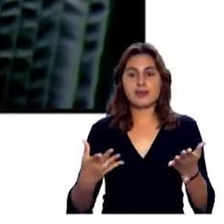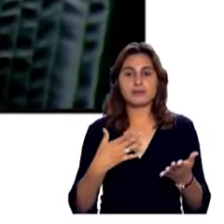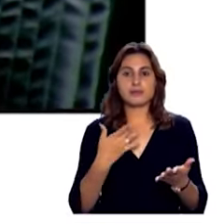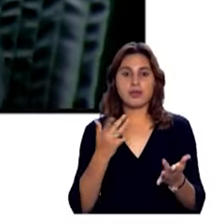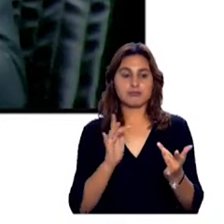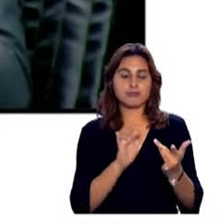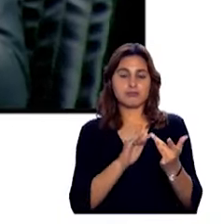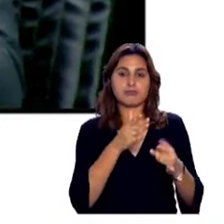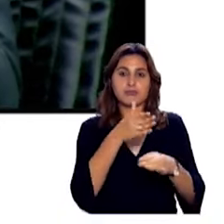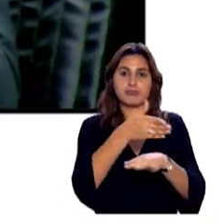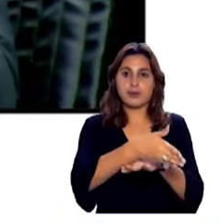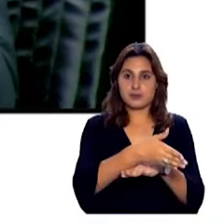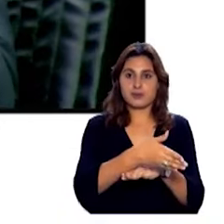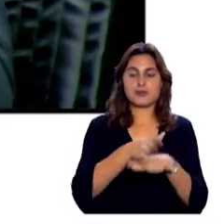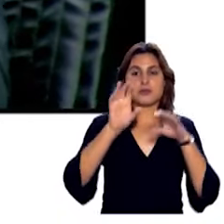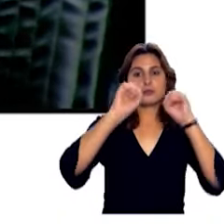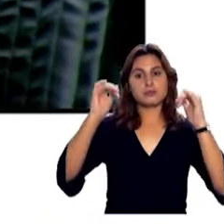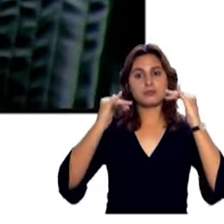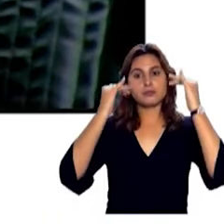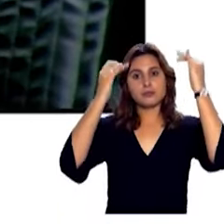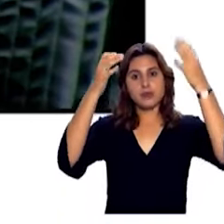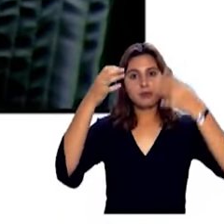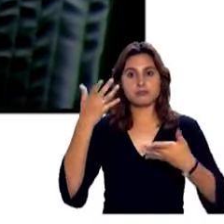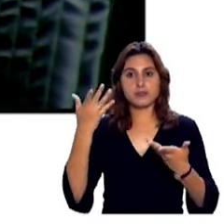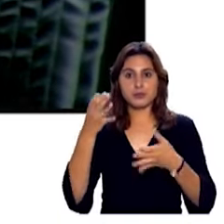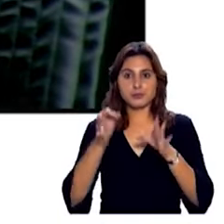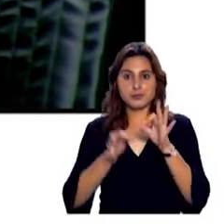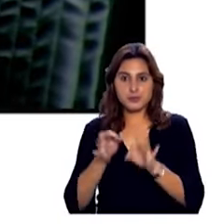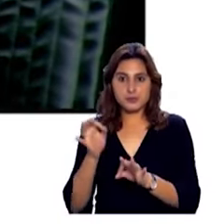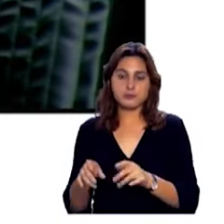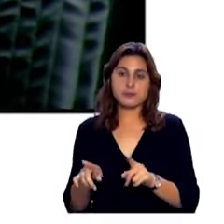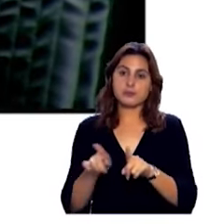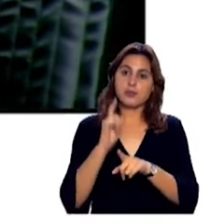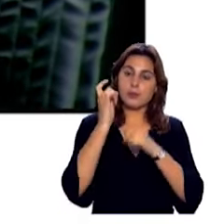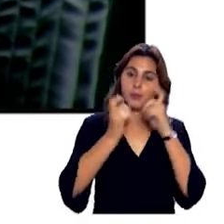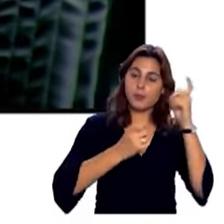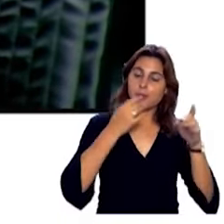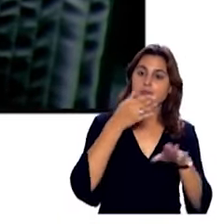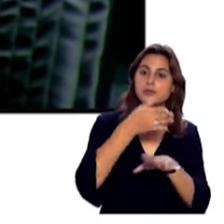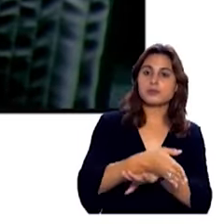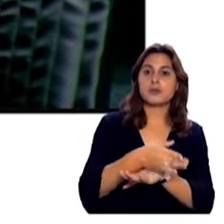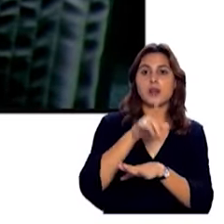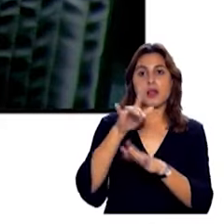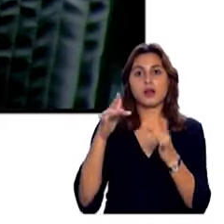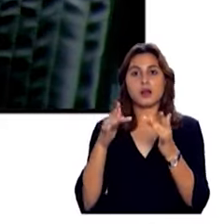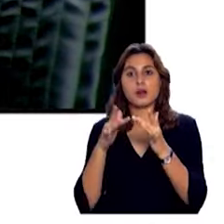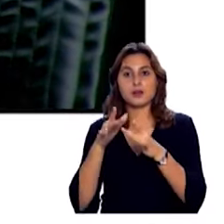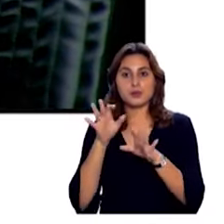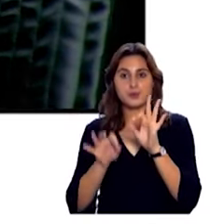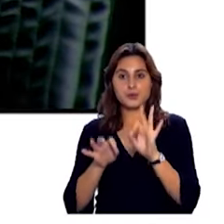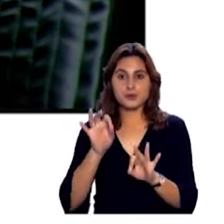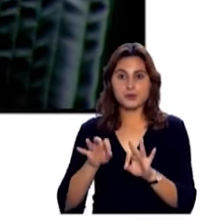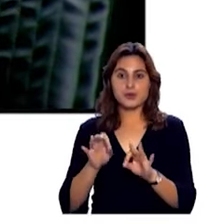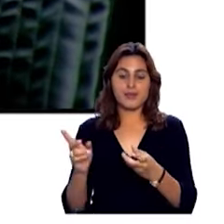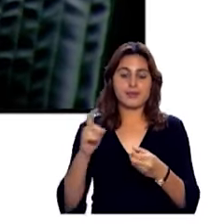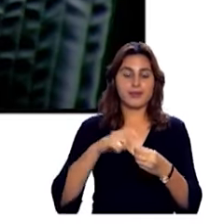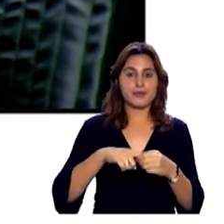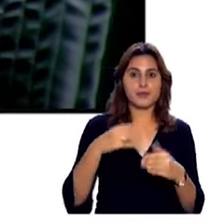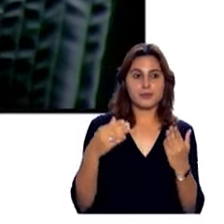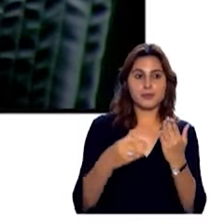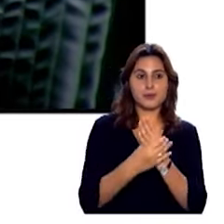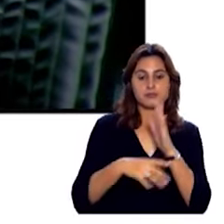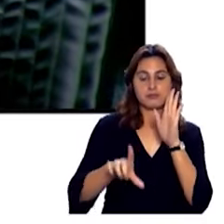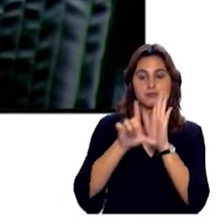tribunal ao jurisdicionado por uma preocupação de acesso a justiça de devido processo legal e de atuação